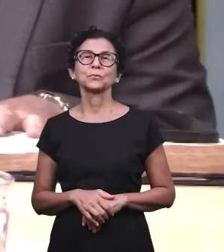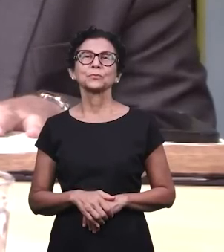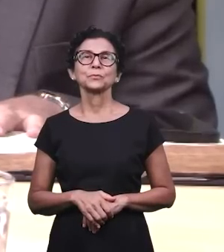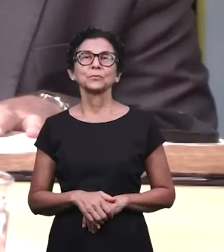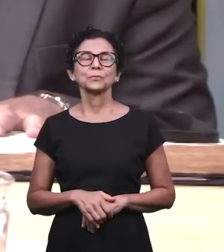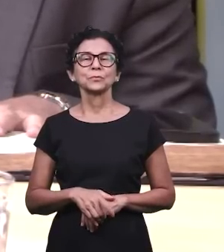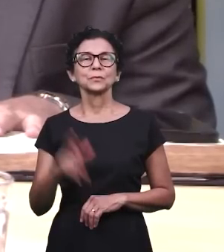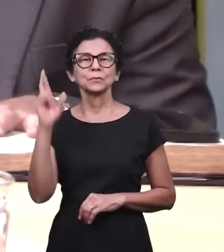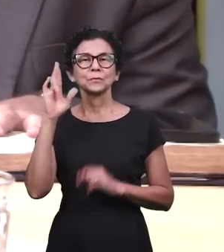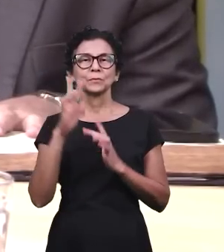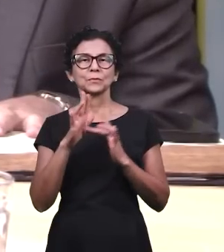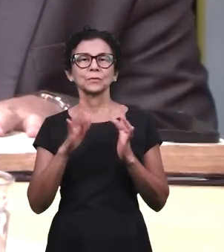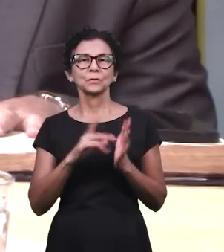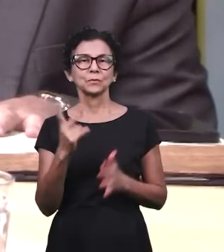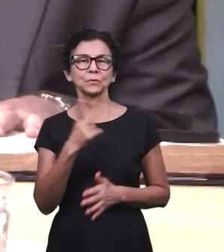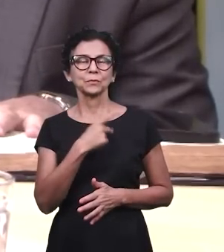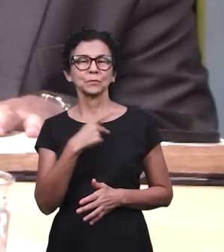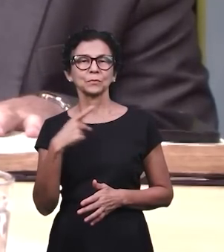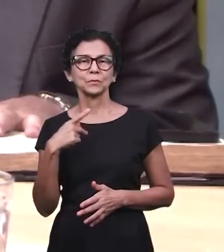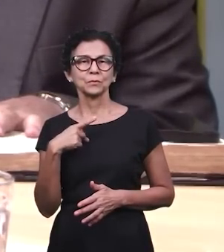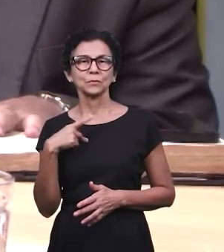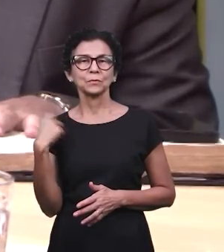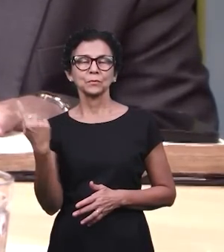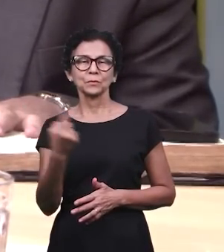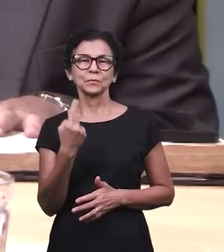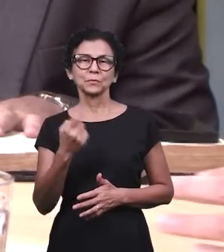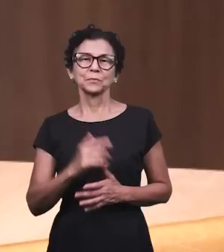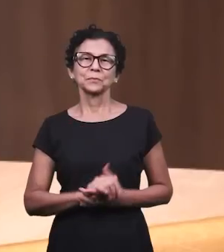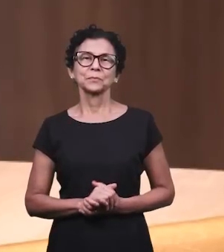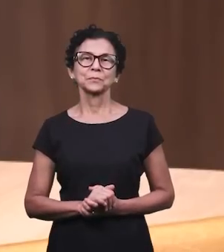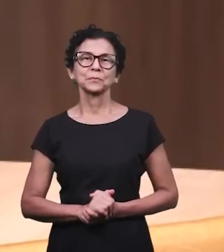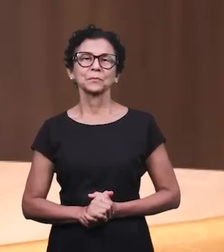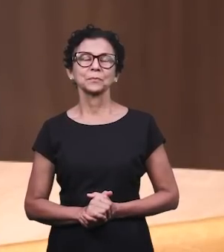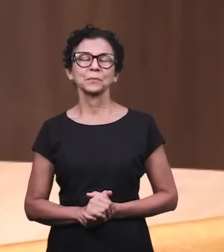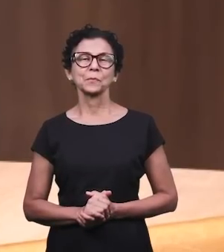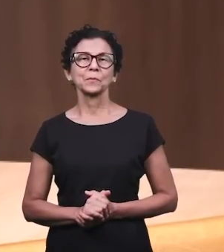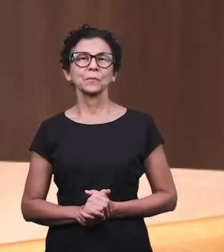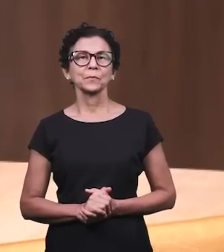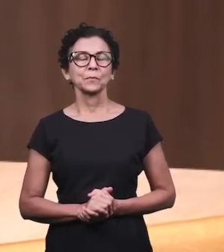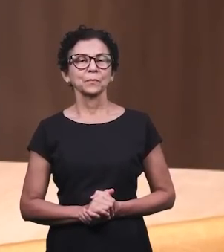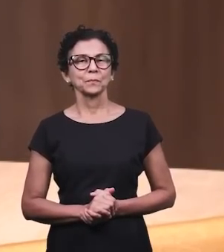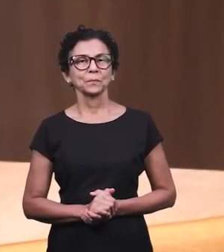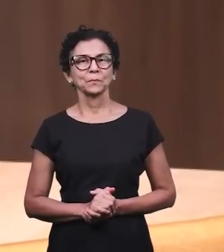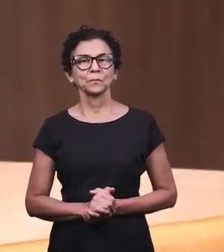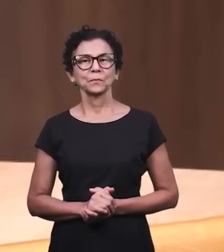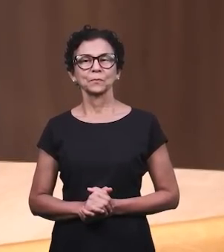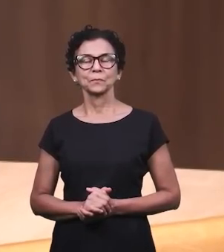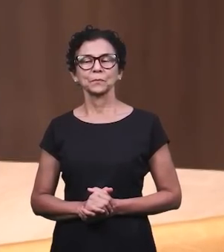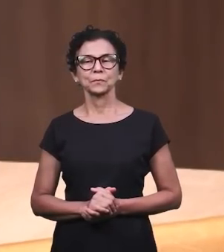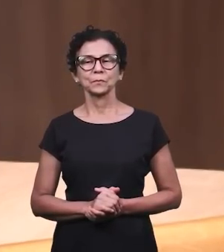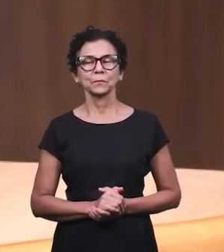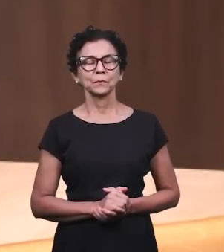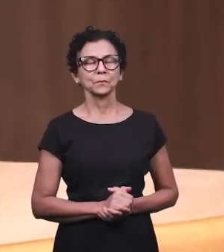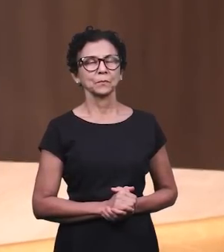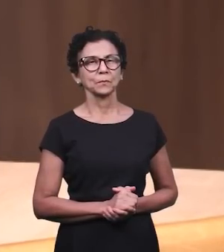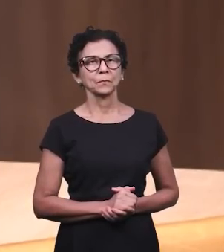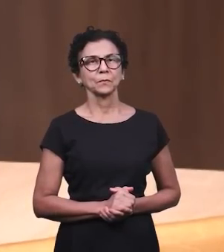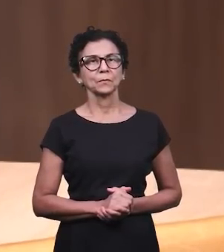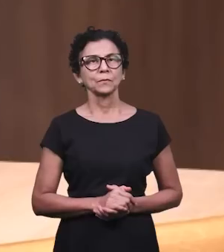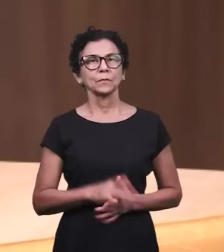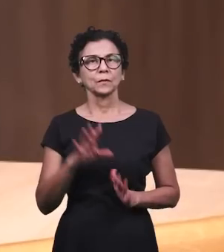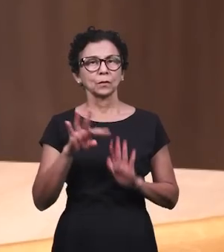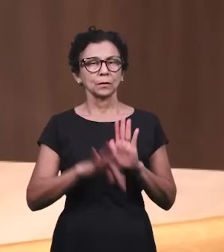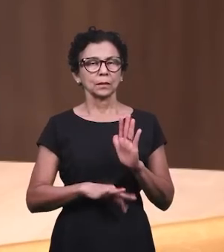participam conosco, pastor Fernando. Nós vamos dar início com o pastor Wallace lendo o texto, base para o nosso tema nesse